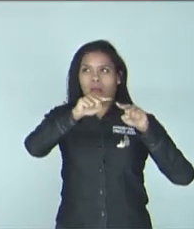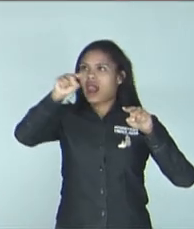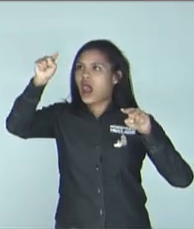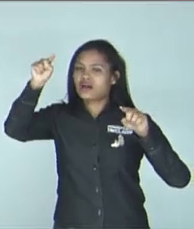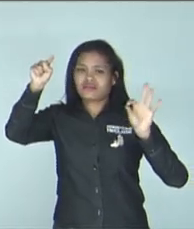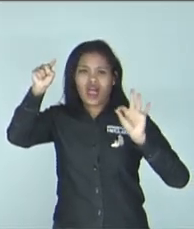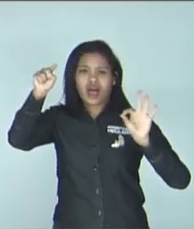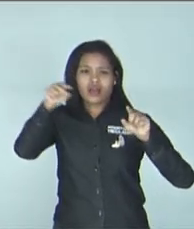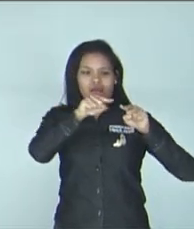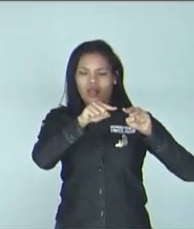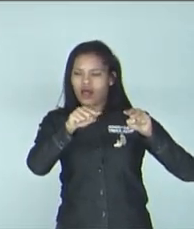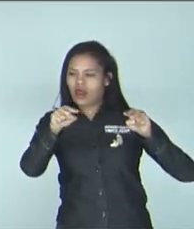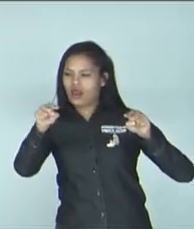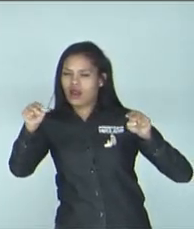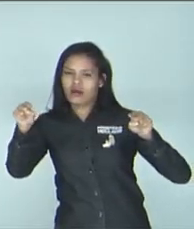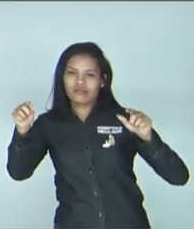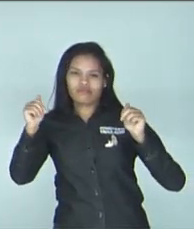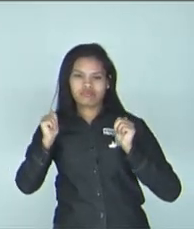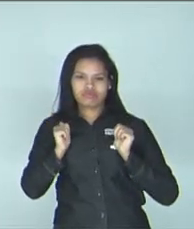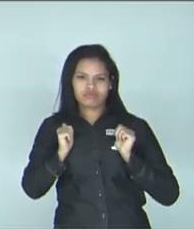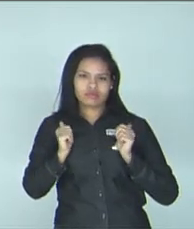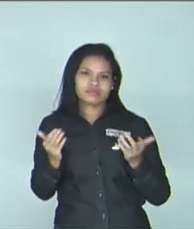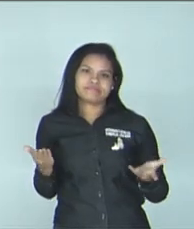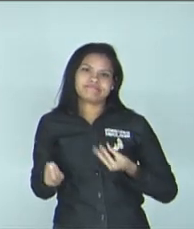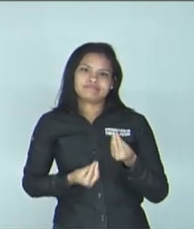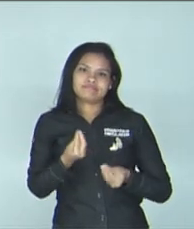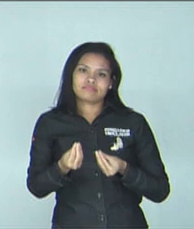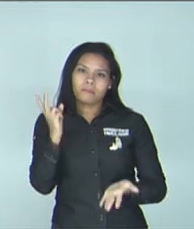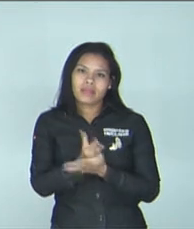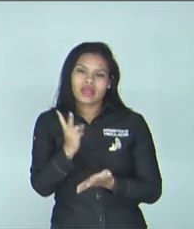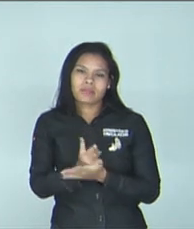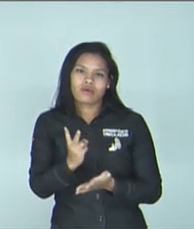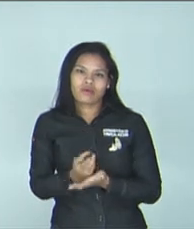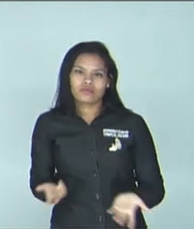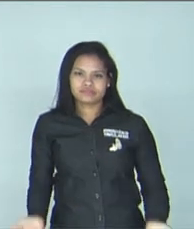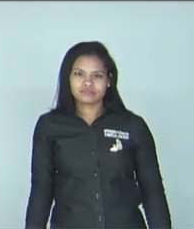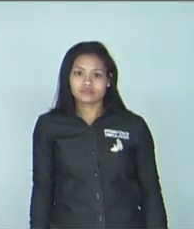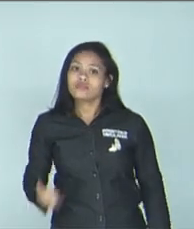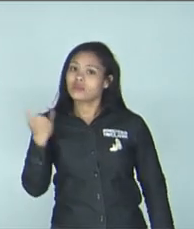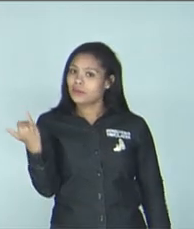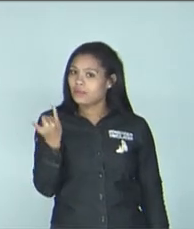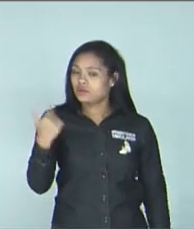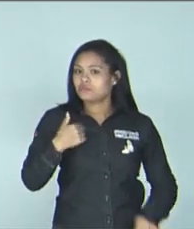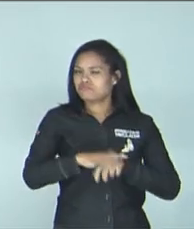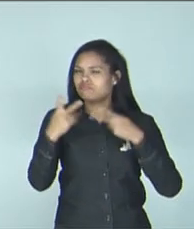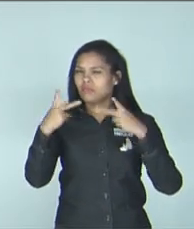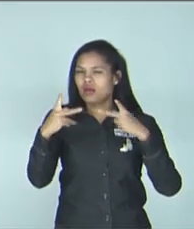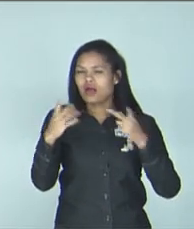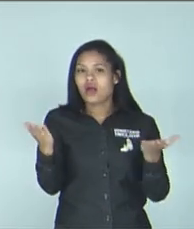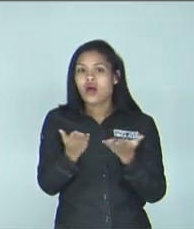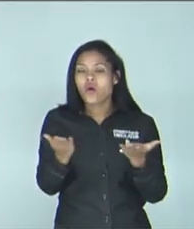estava é muito importante que eu vou falar nessa noite porque muitas pessoas têm